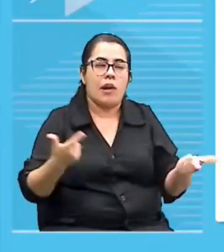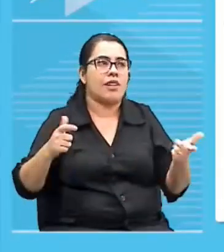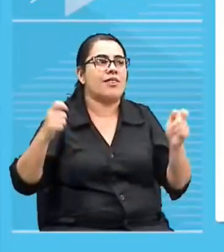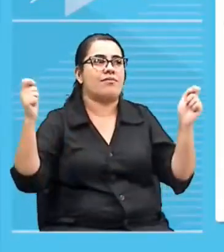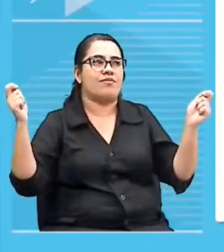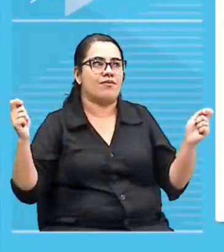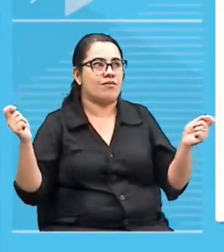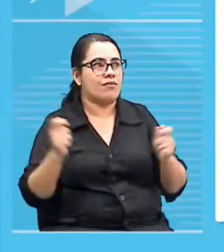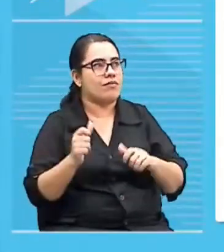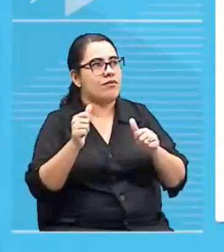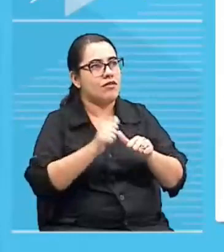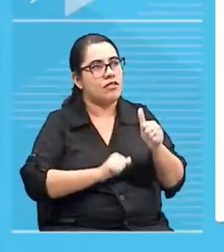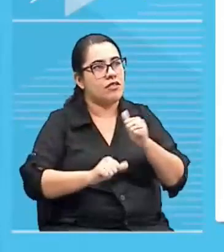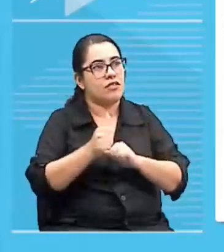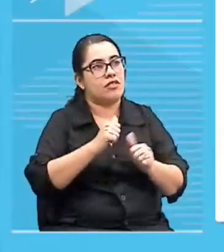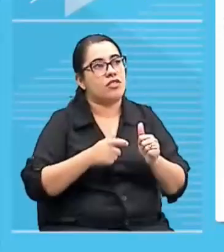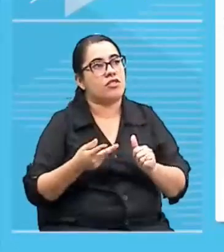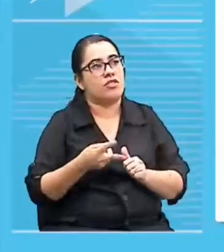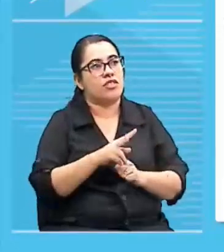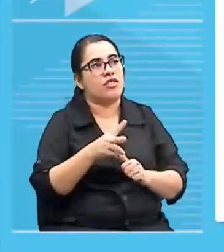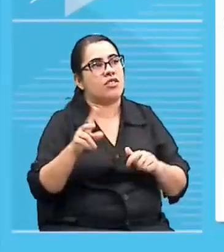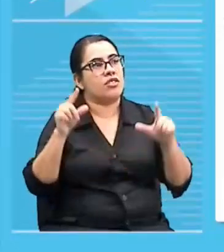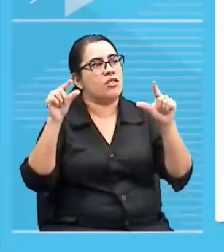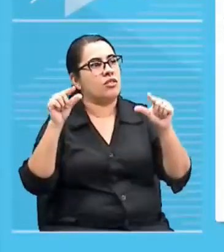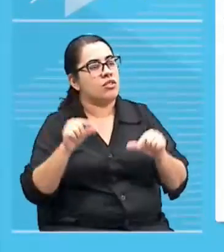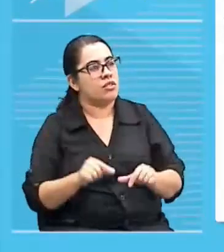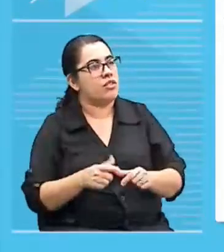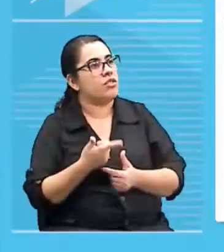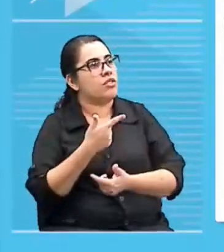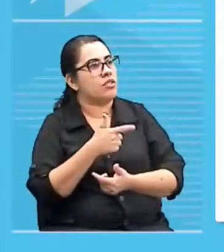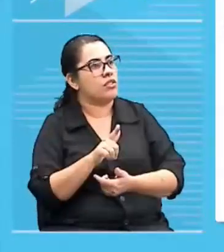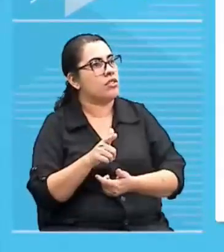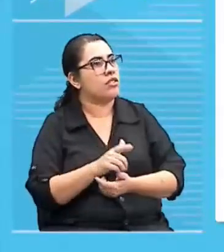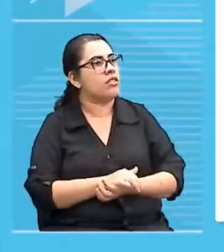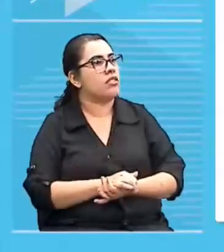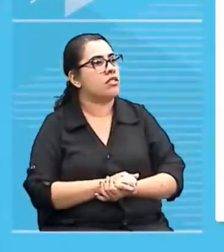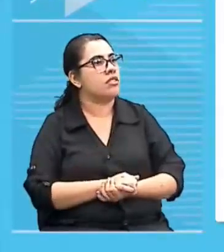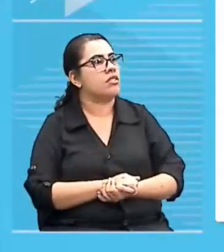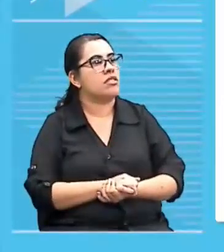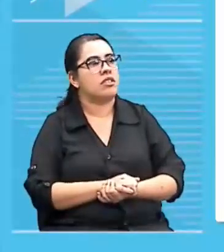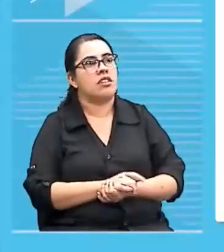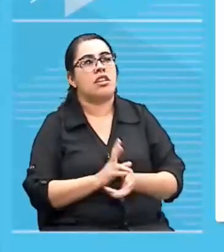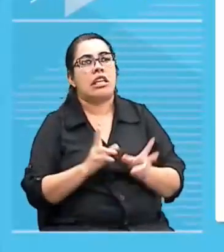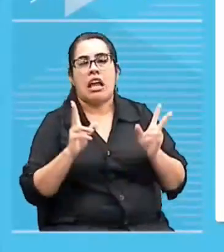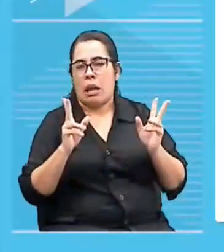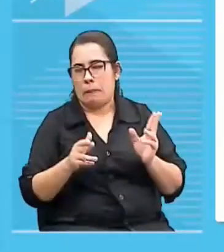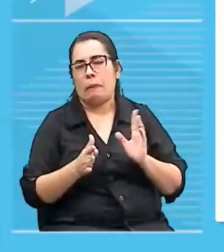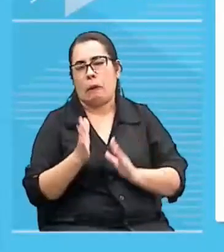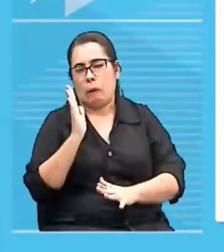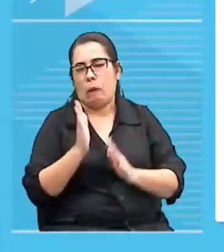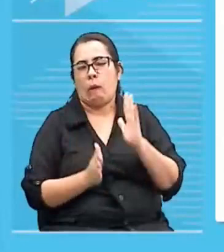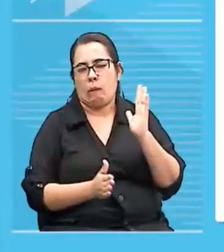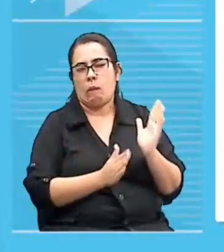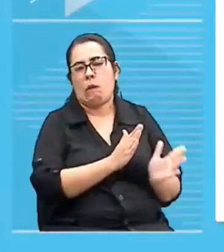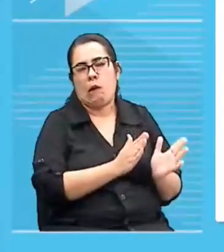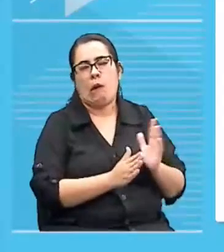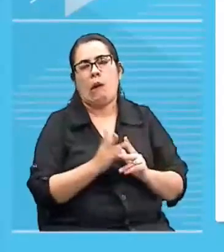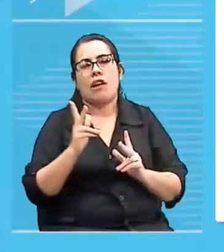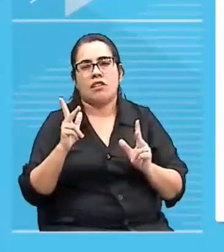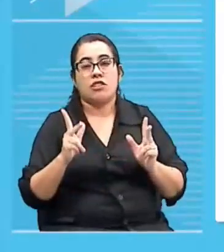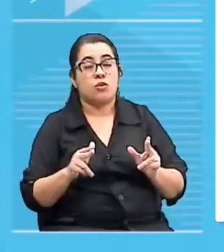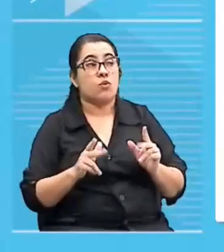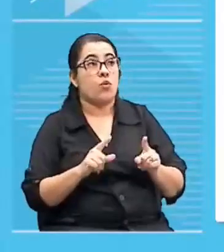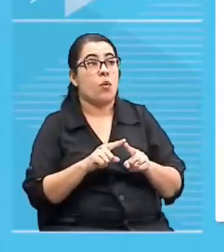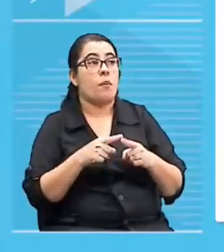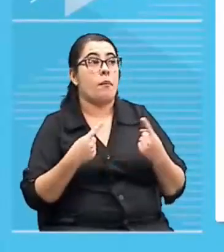para melhorar aí o valor do produto. Olha aí, aqui é o mesmo robô. Tá bom? É o mesmo